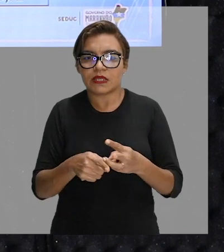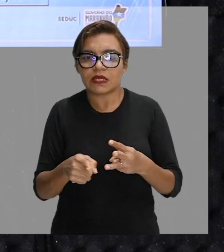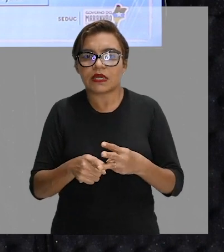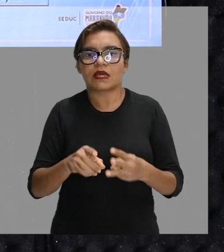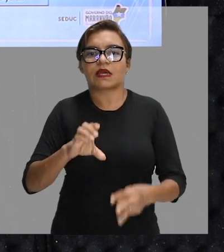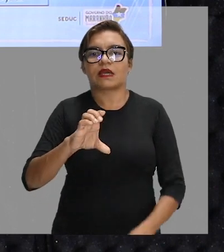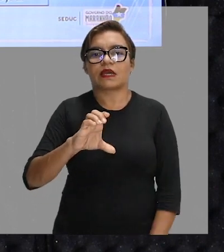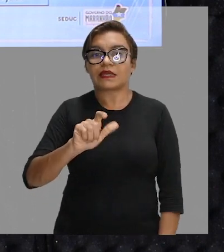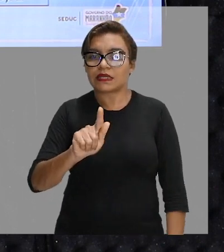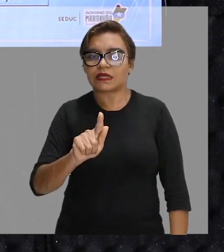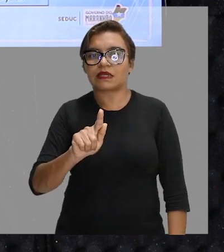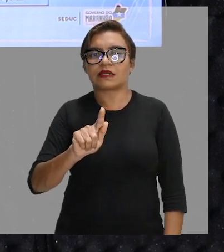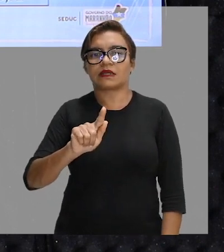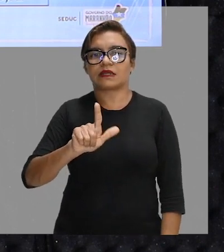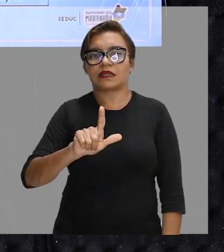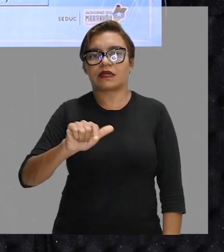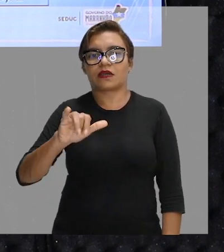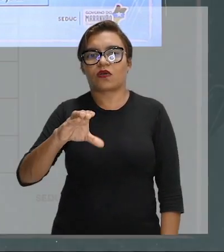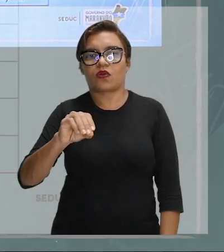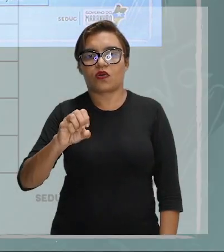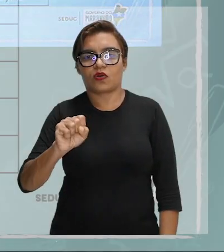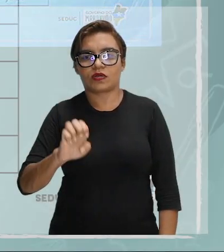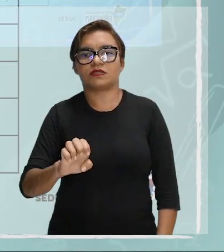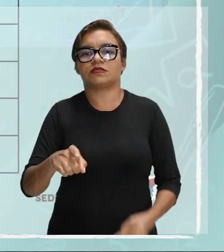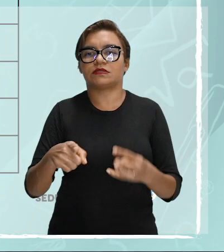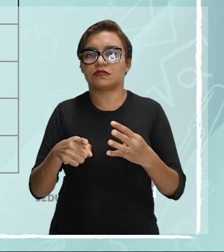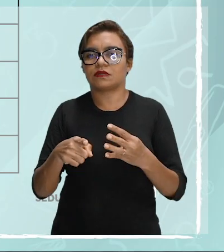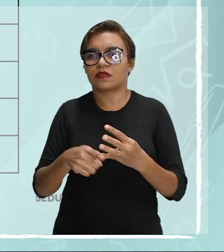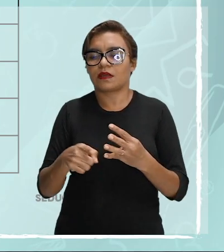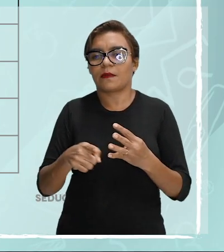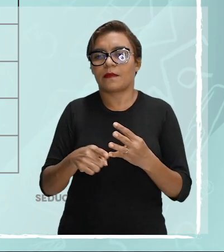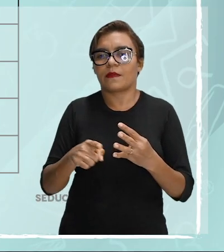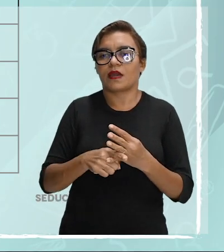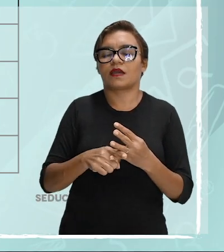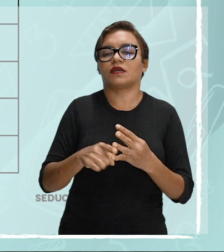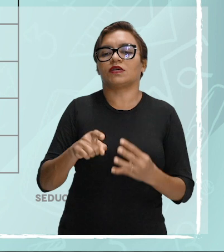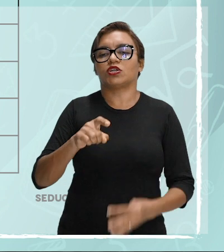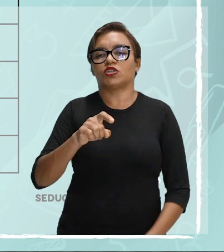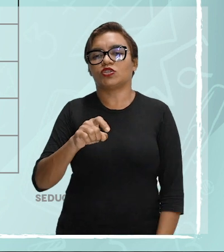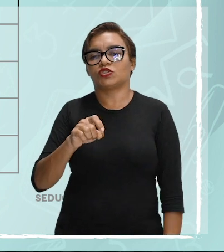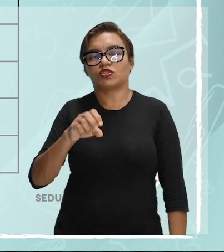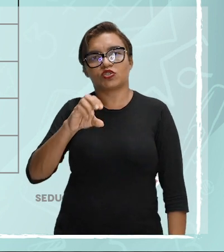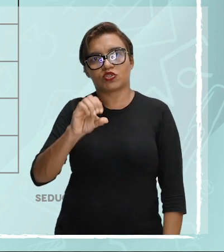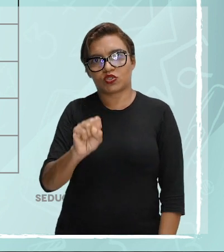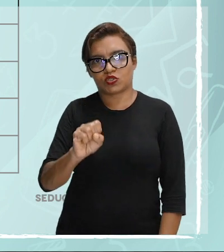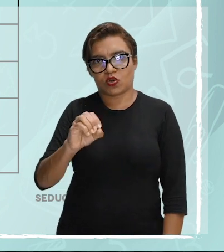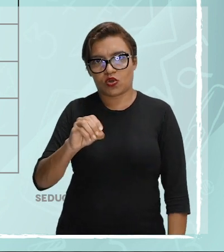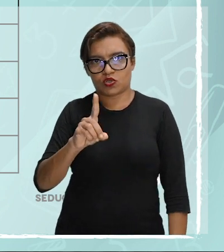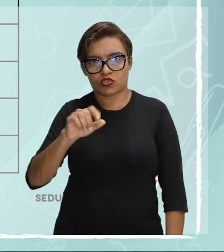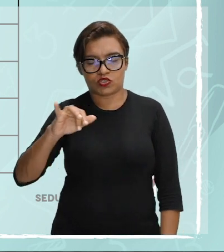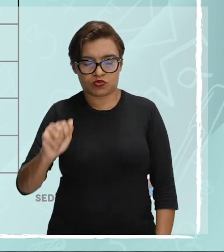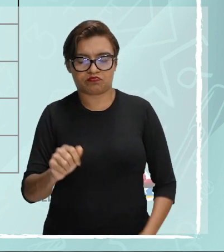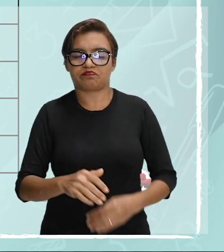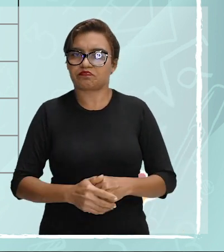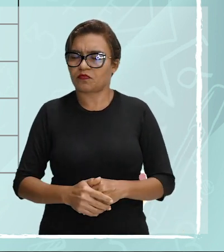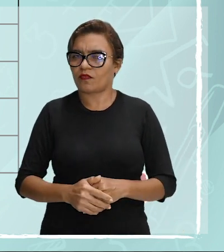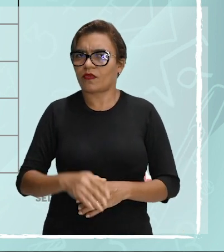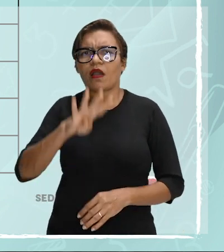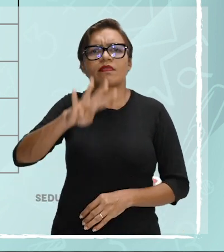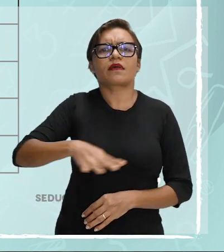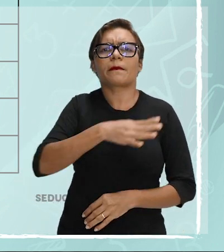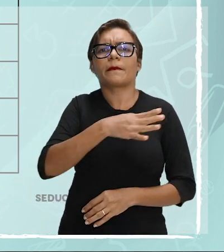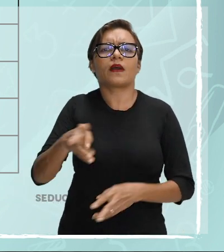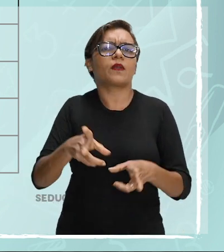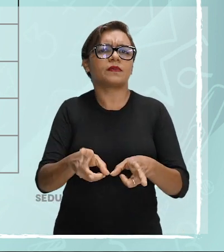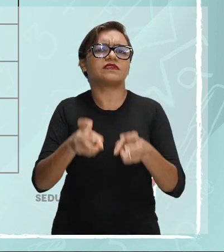cozinha, cloreto de sódio. O que nós vamos observar aqui na tabela? Ó, a quantidade de partículas, por quê? Porque